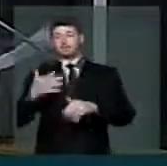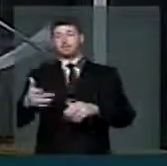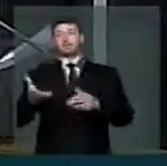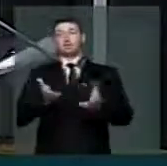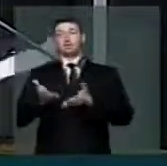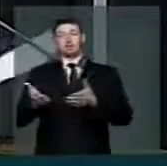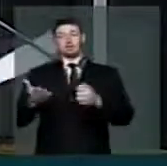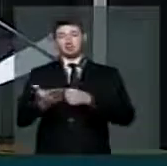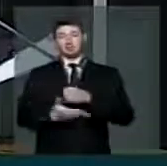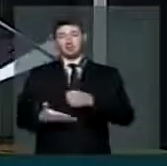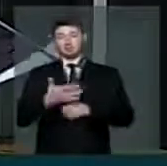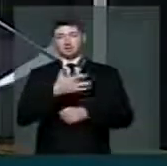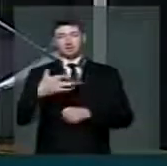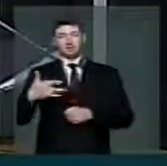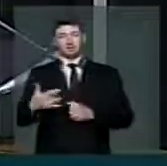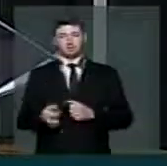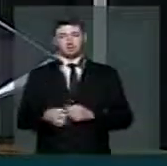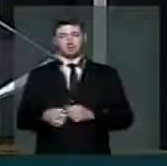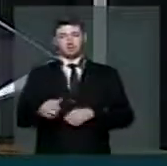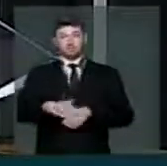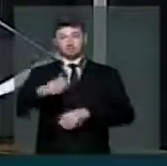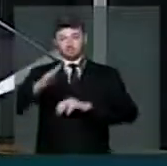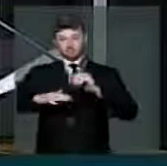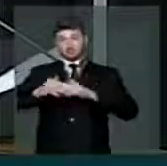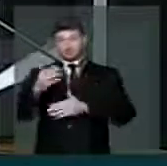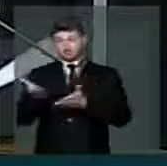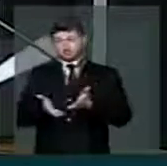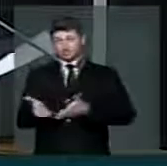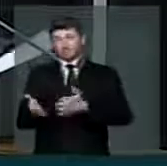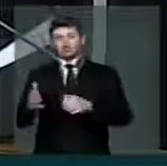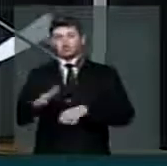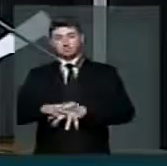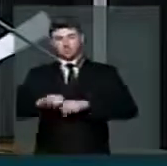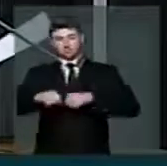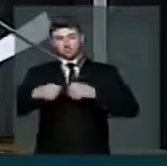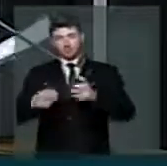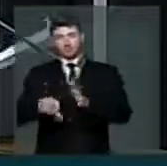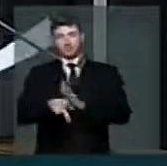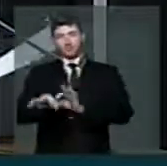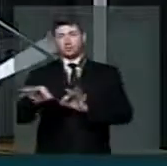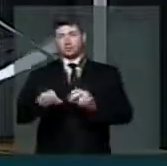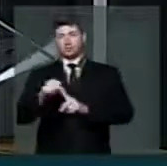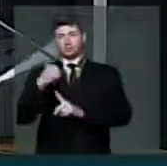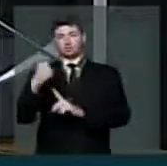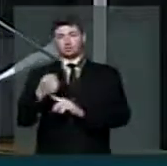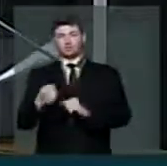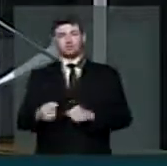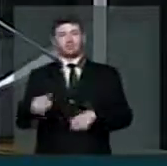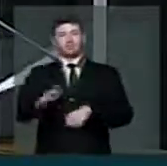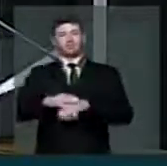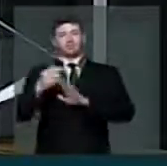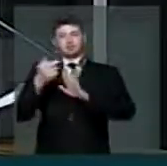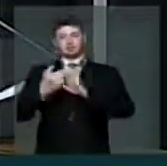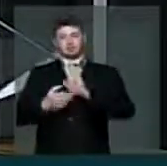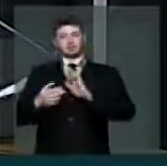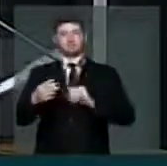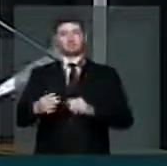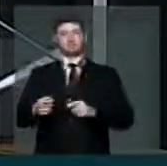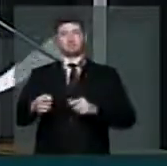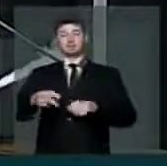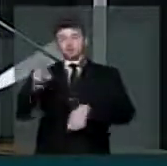de atenção básica, mais qualificação e reforço do controle social, mais regulação